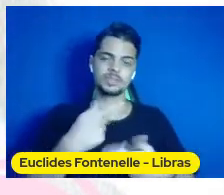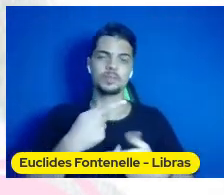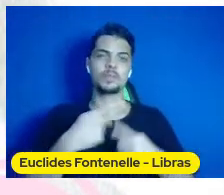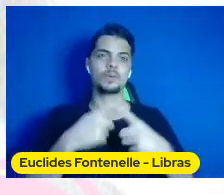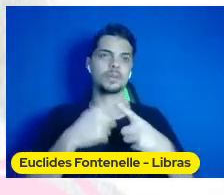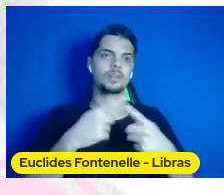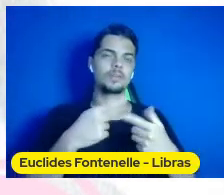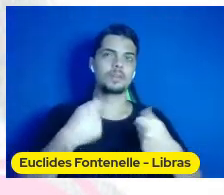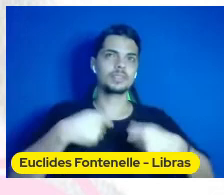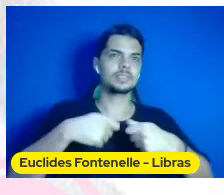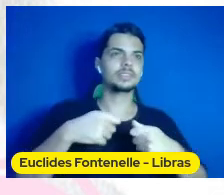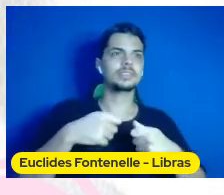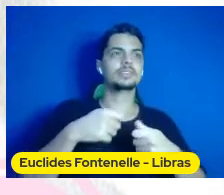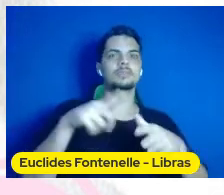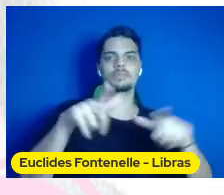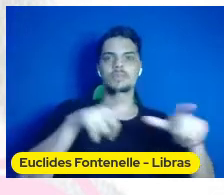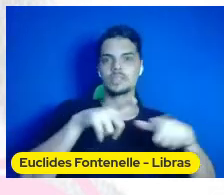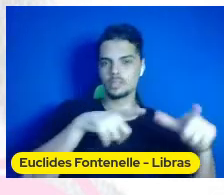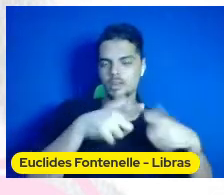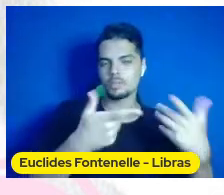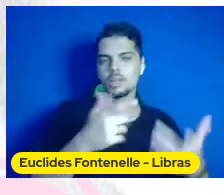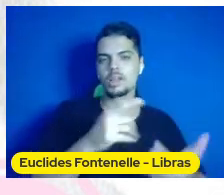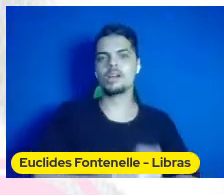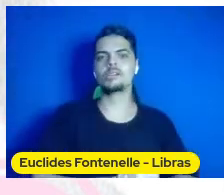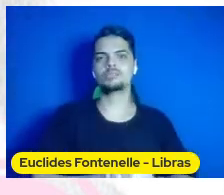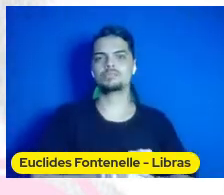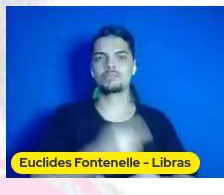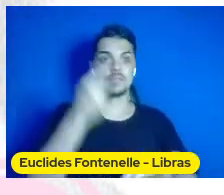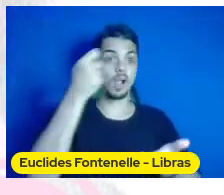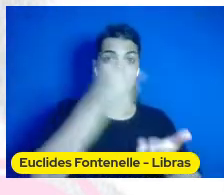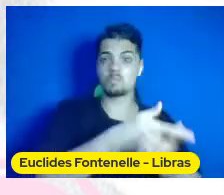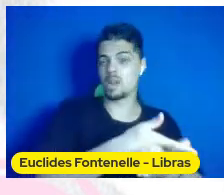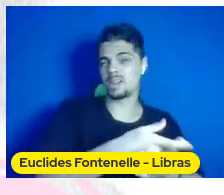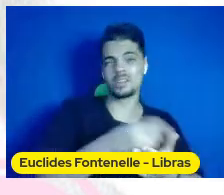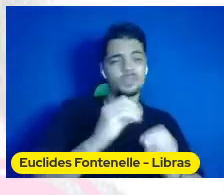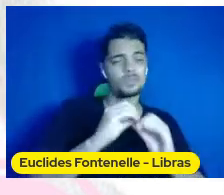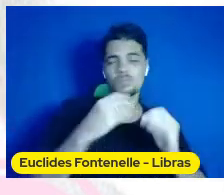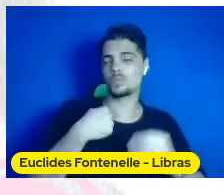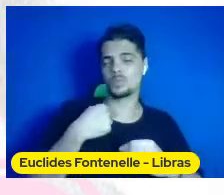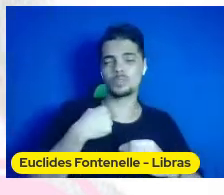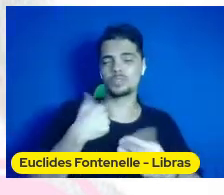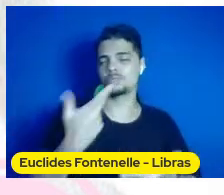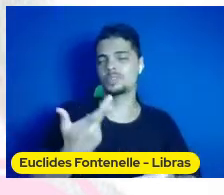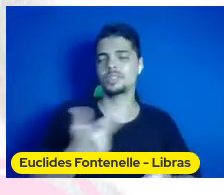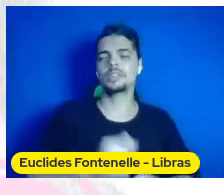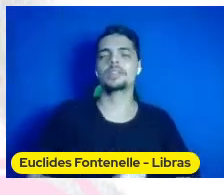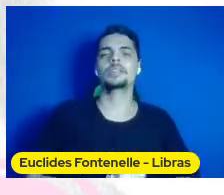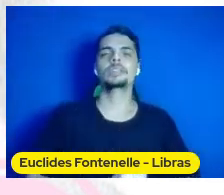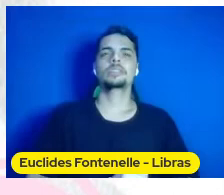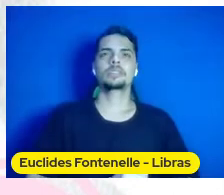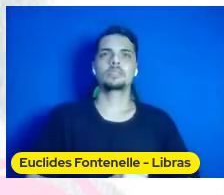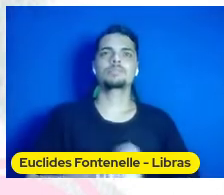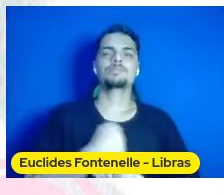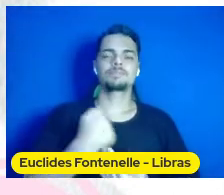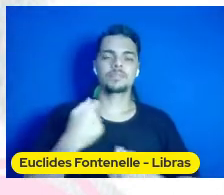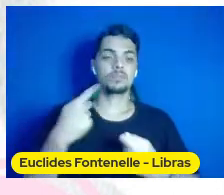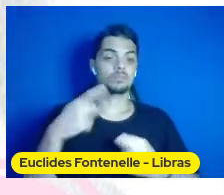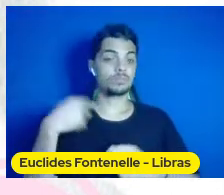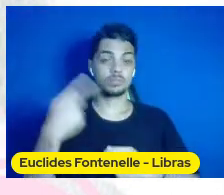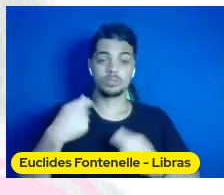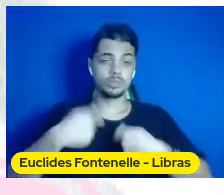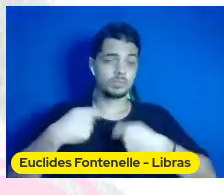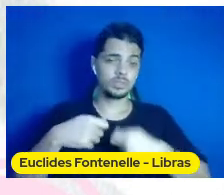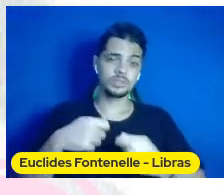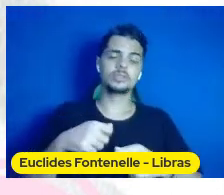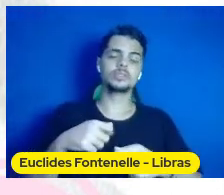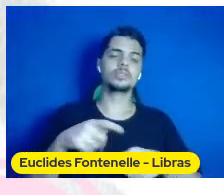Não pagaria o nosso serviço, já que a gente pode trabalhar para fora, criando de novo aquelas produções que vêm de lá para cá,